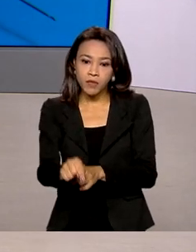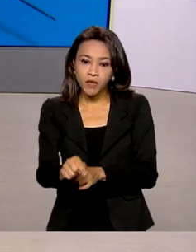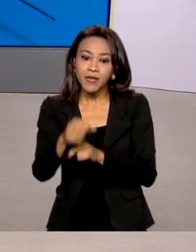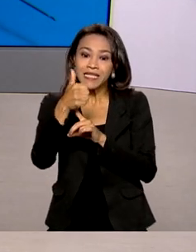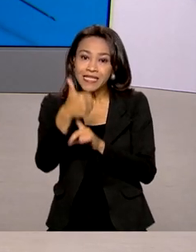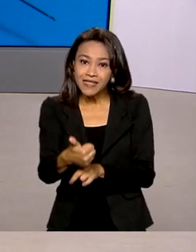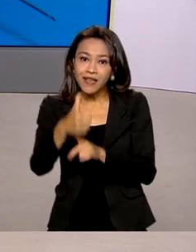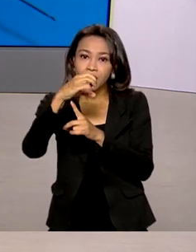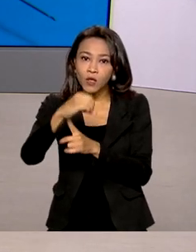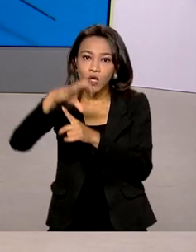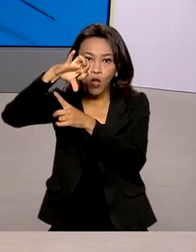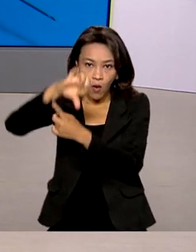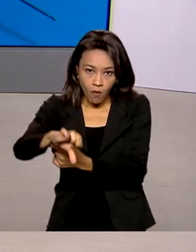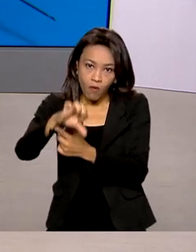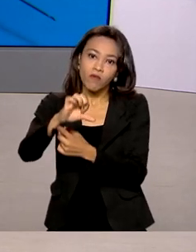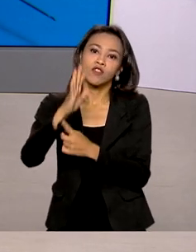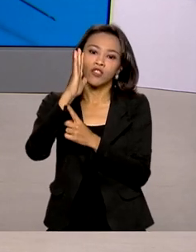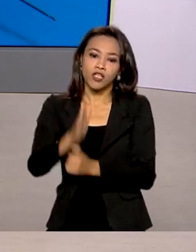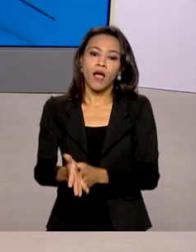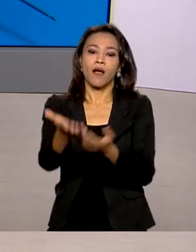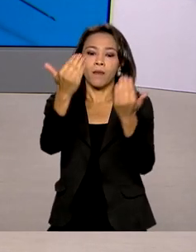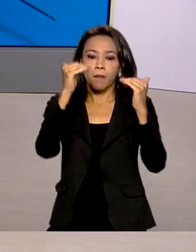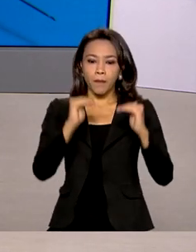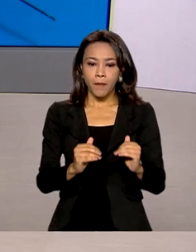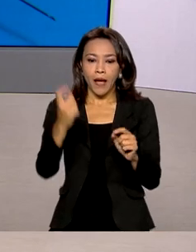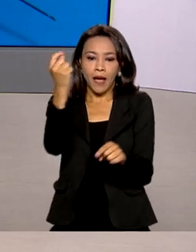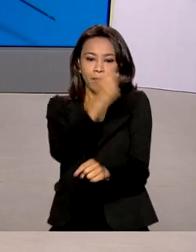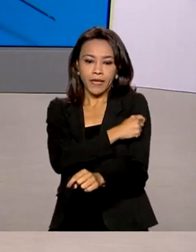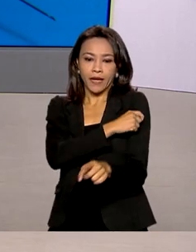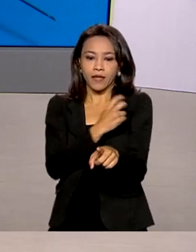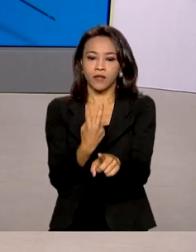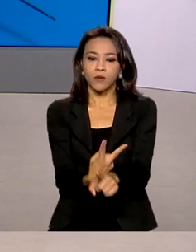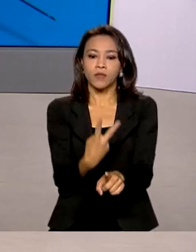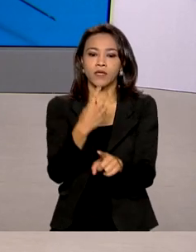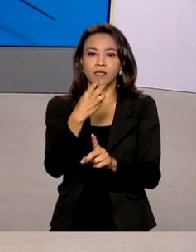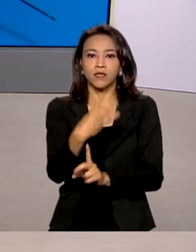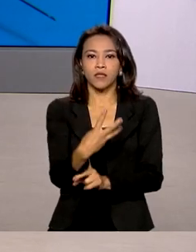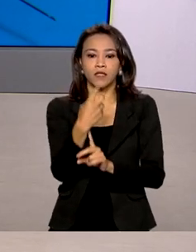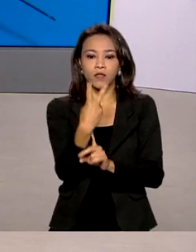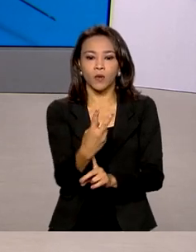204.622.109 doses de vacina. As doses aplicadas ultrapassam